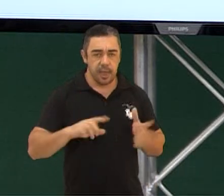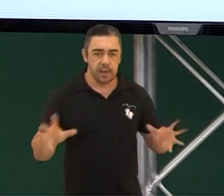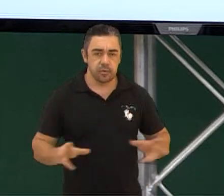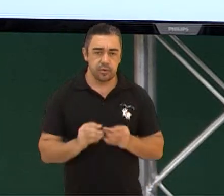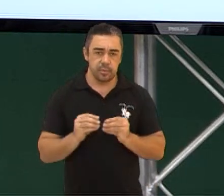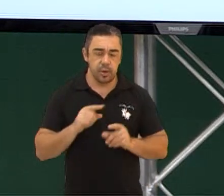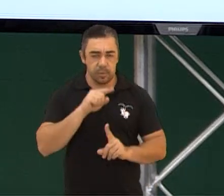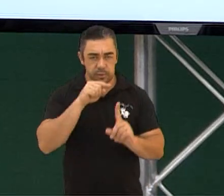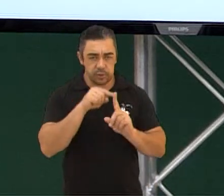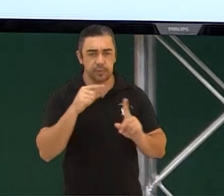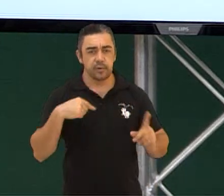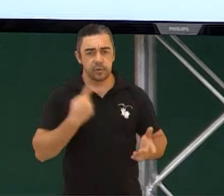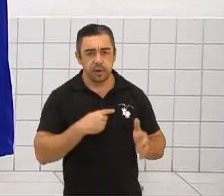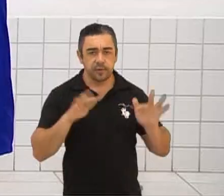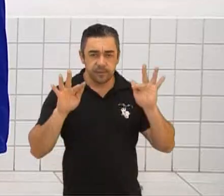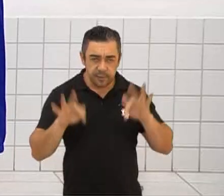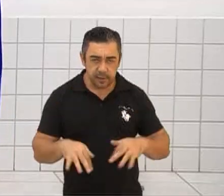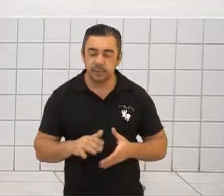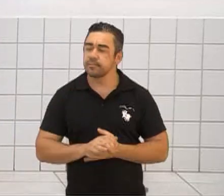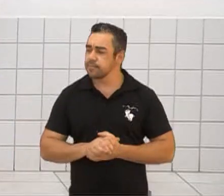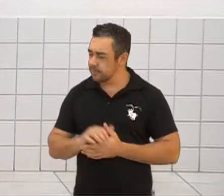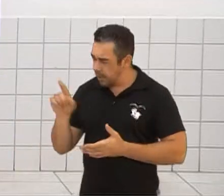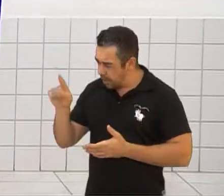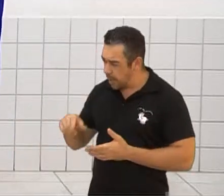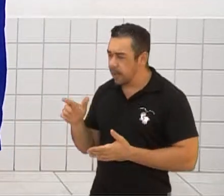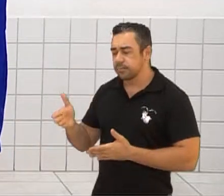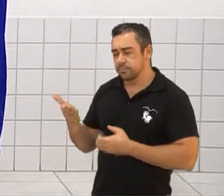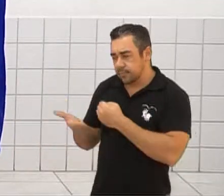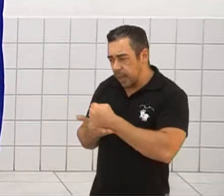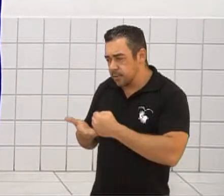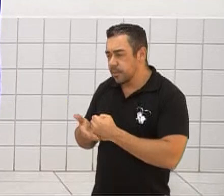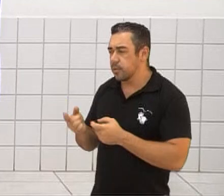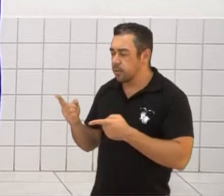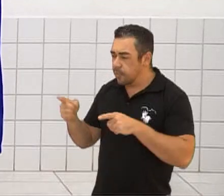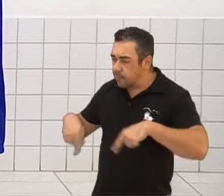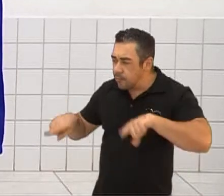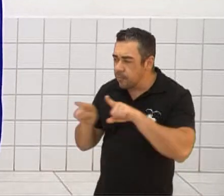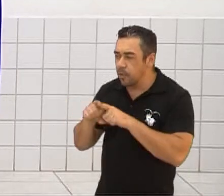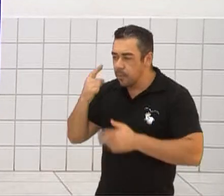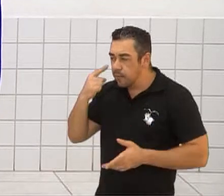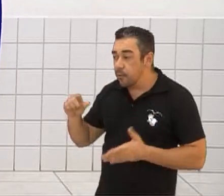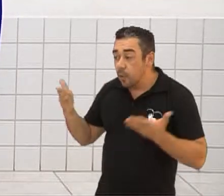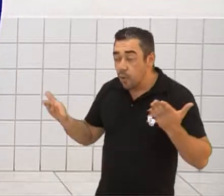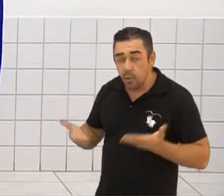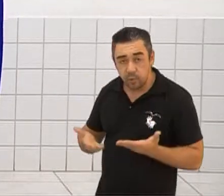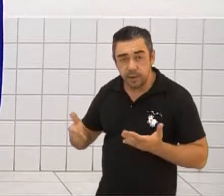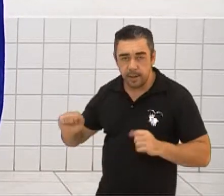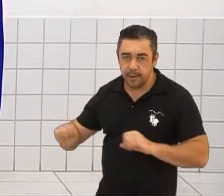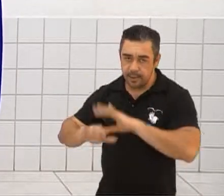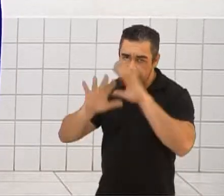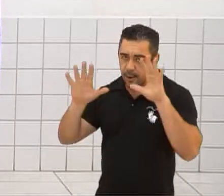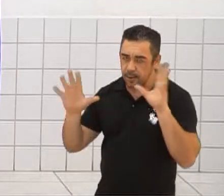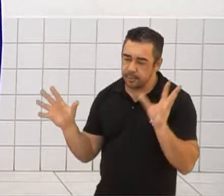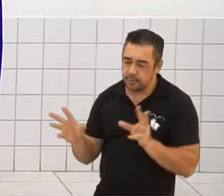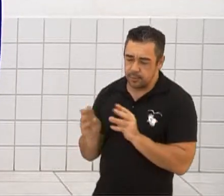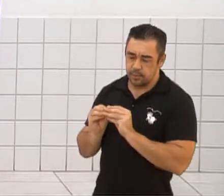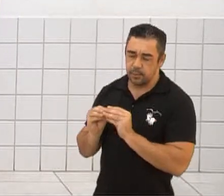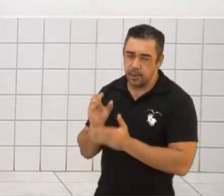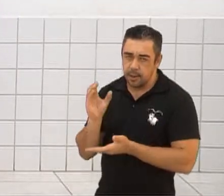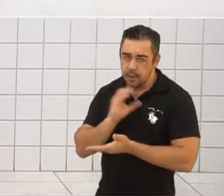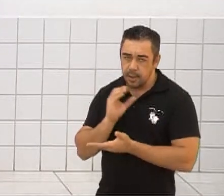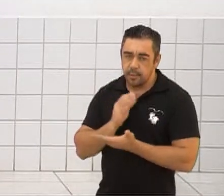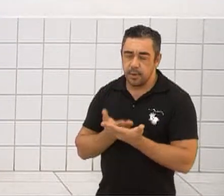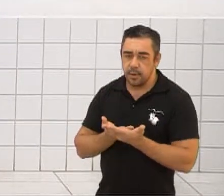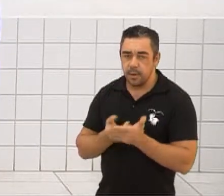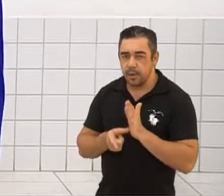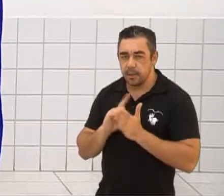com esse objetivo de a gente finalizar, né, professora? Isso, basicamente vamos dar um retrospectivo do que vimos hoje. Claro que de maneira mais sucinta do que nas aulas